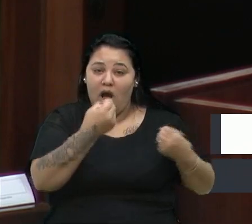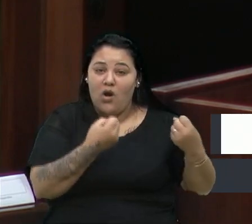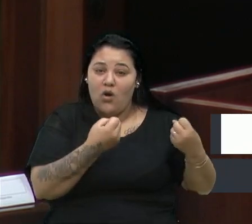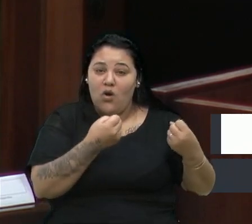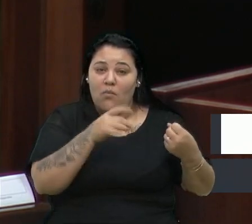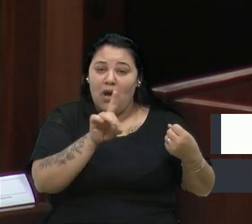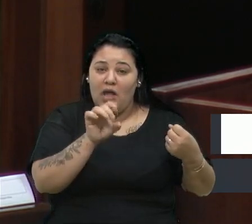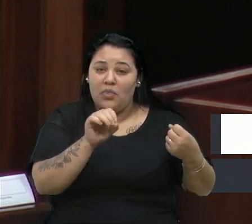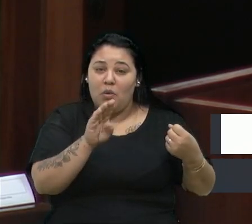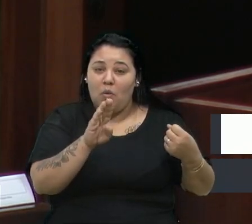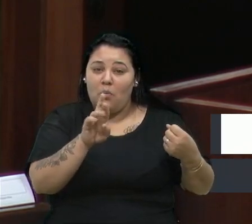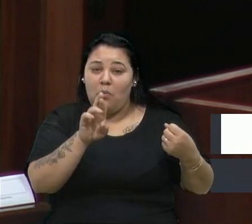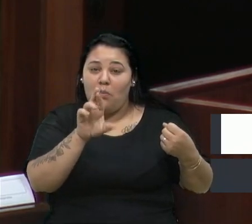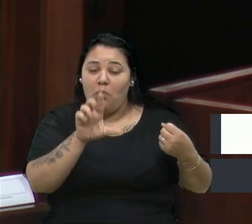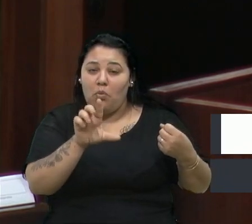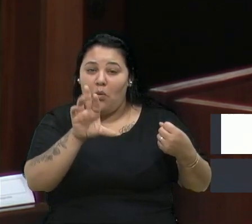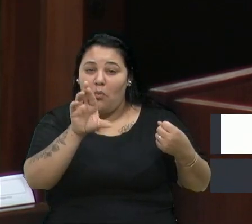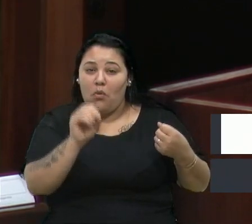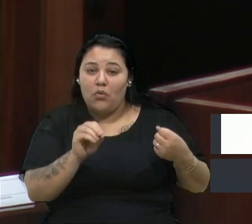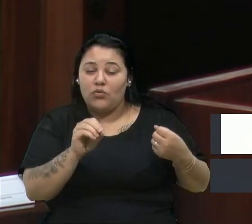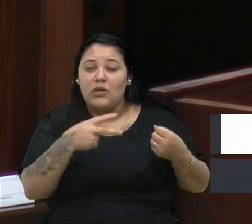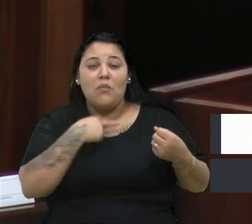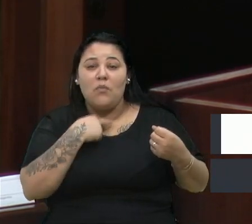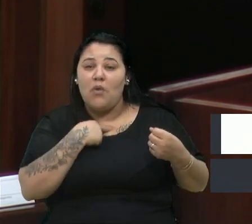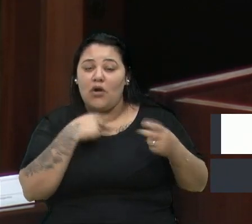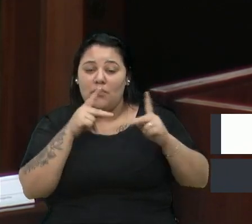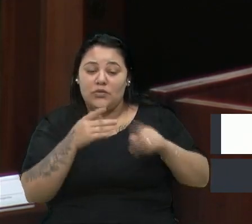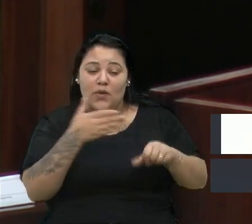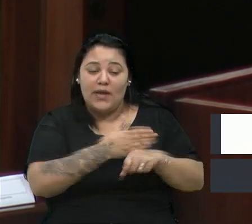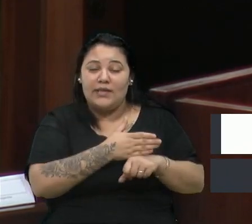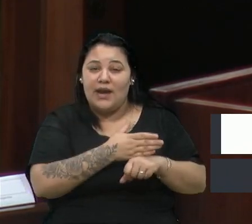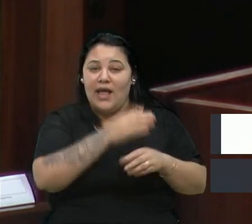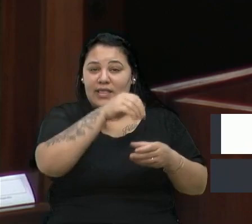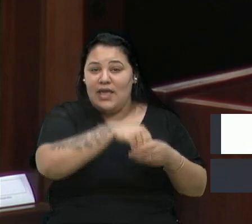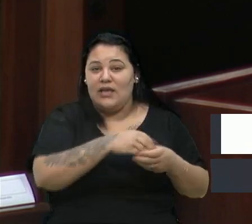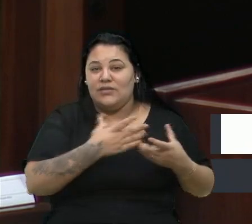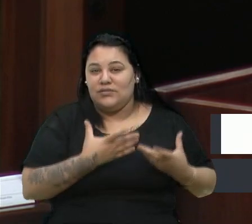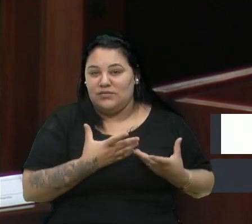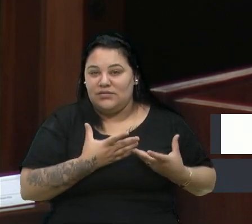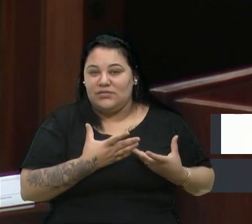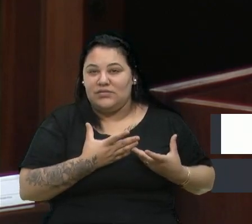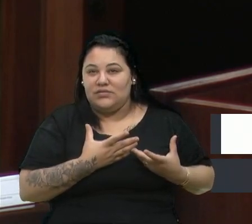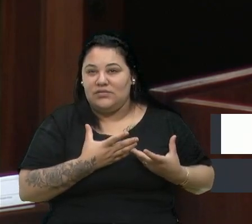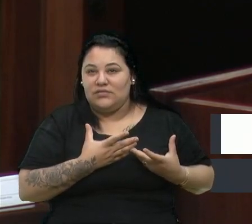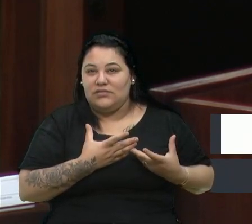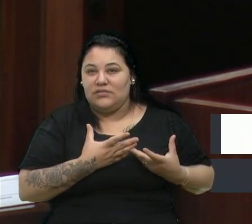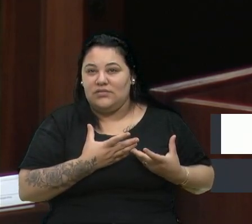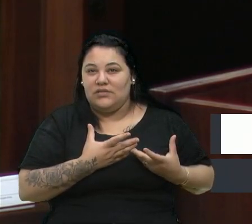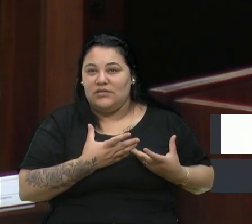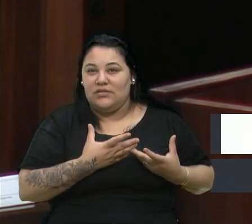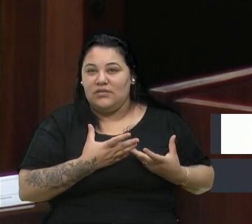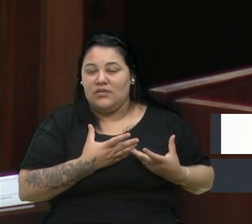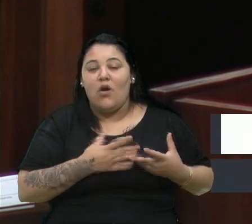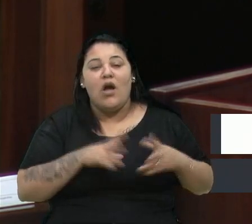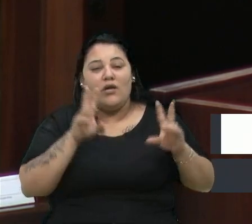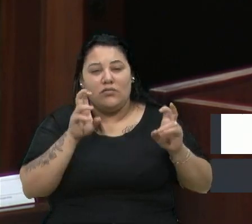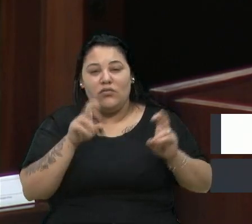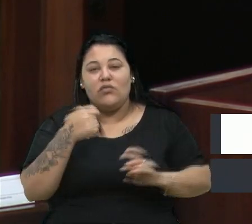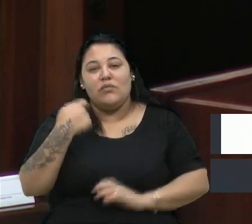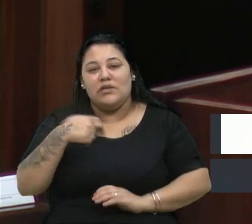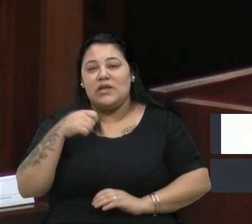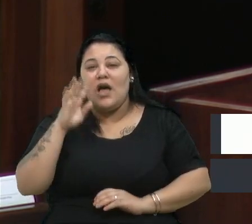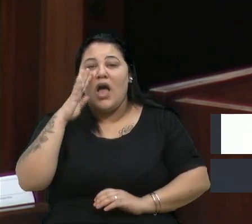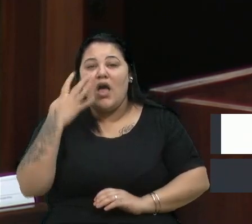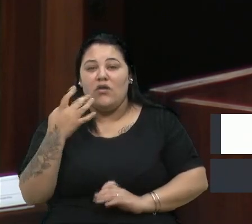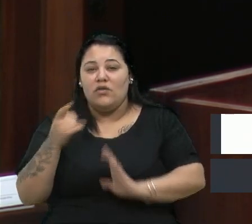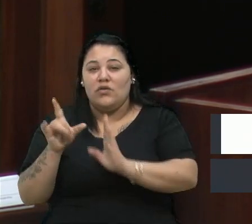pode receber usuários, que não pode entrar usuários. Então, esse é um assunto que precisava ser resolvido já antes,